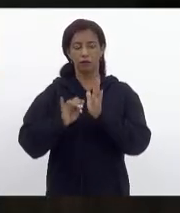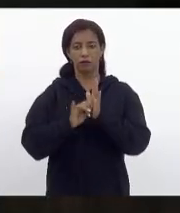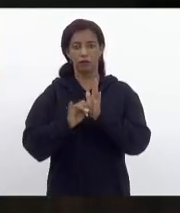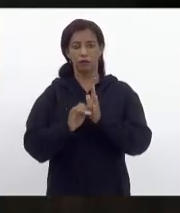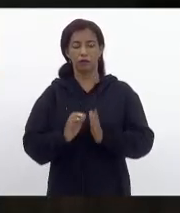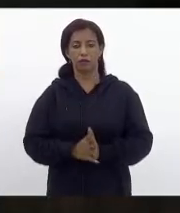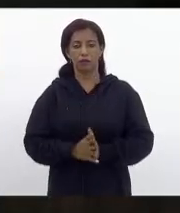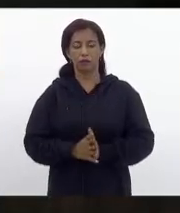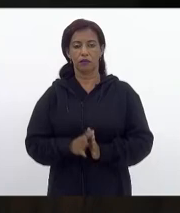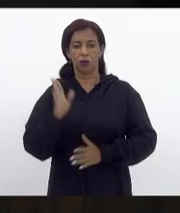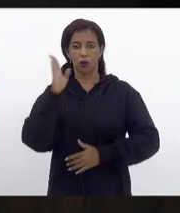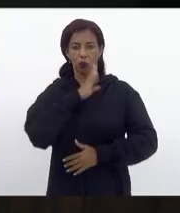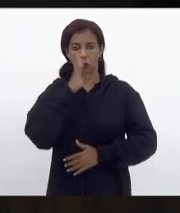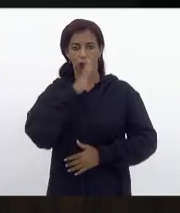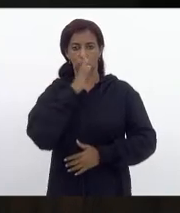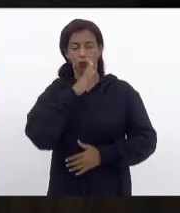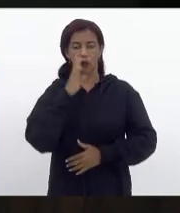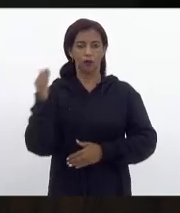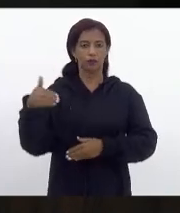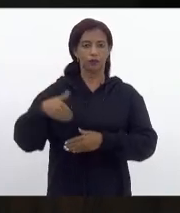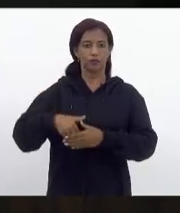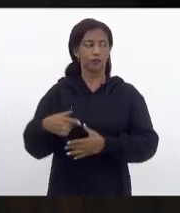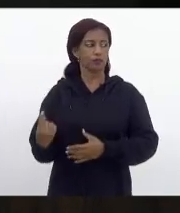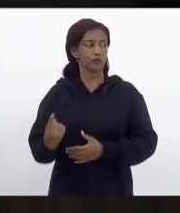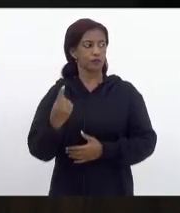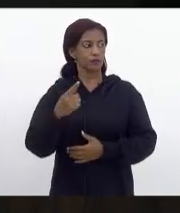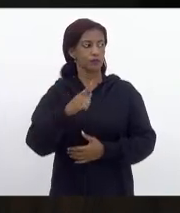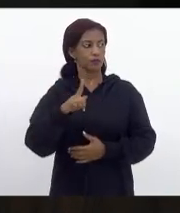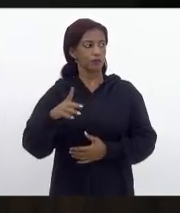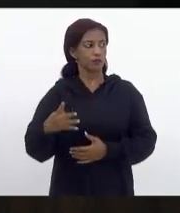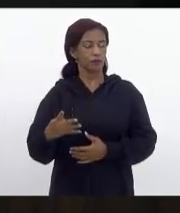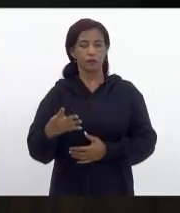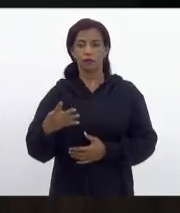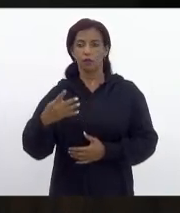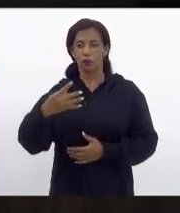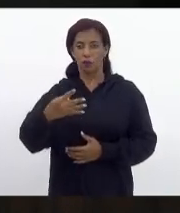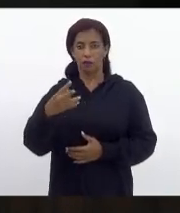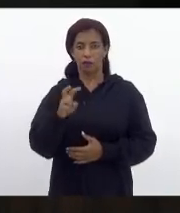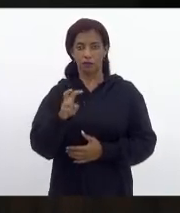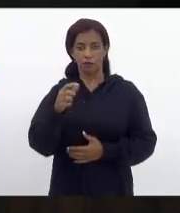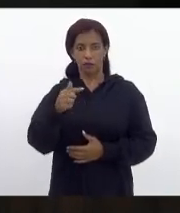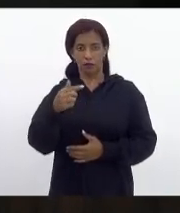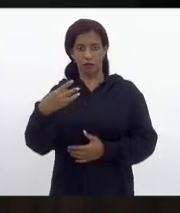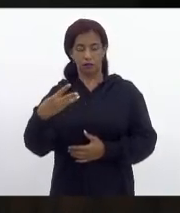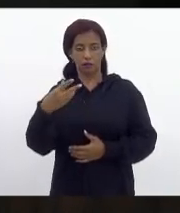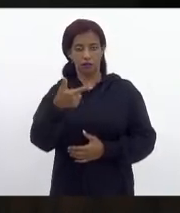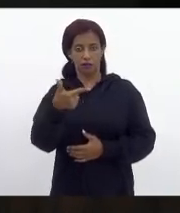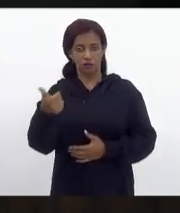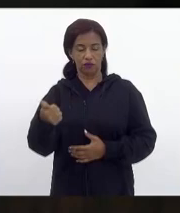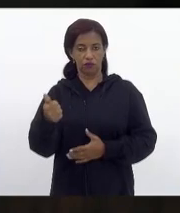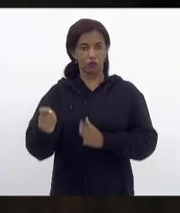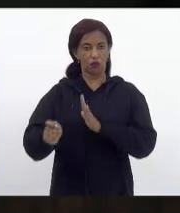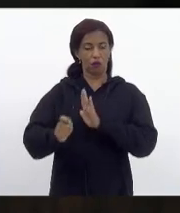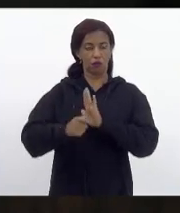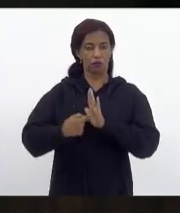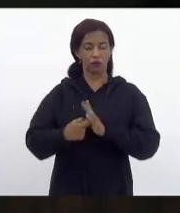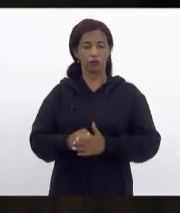Em regime de urgência e votação única, projeto de lei 4573 de 21 de autoria